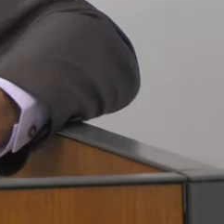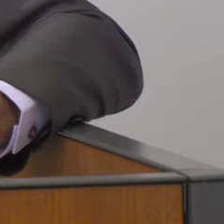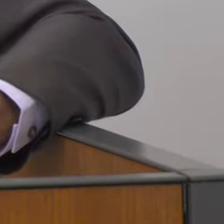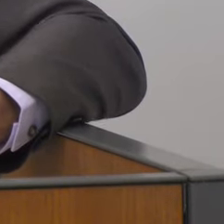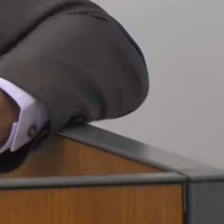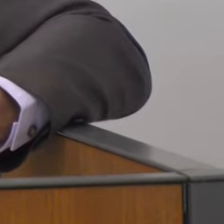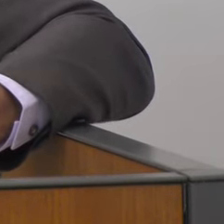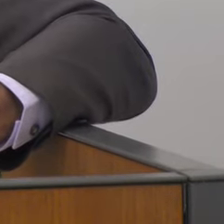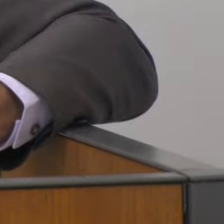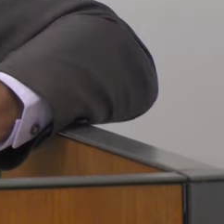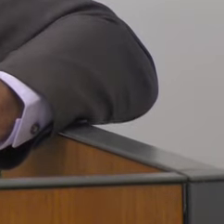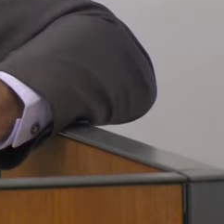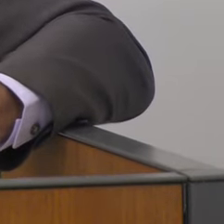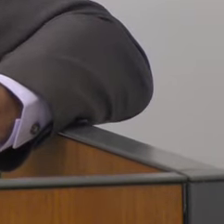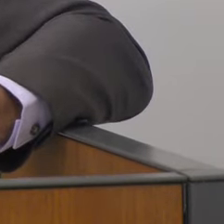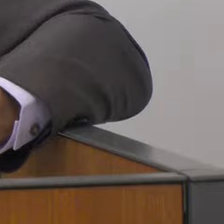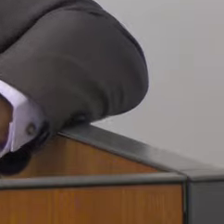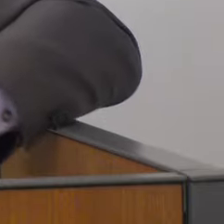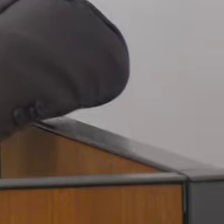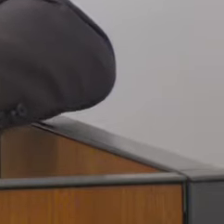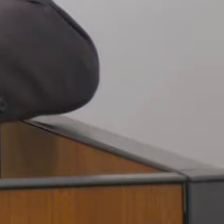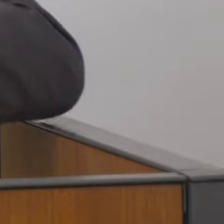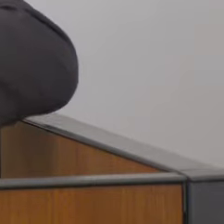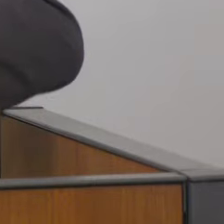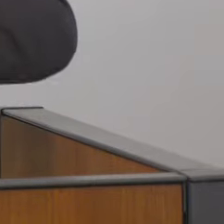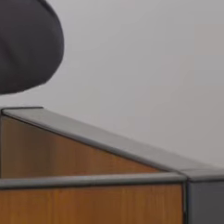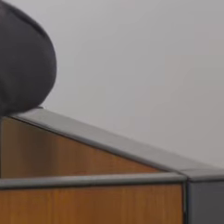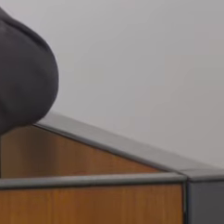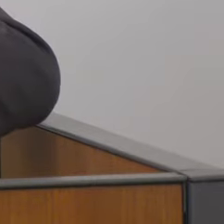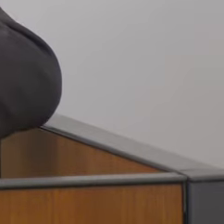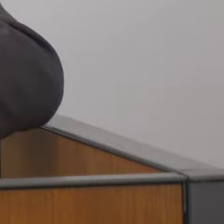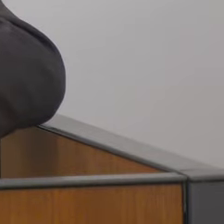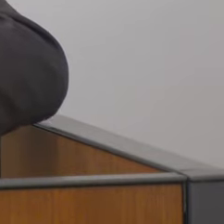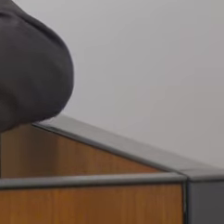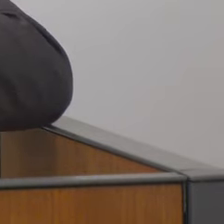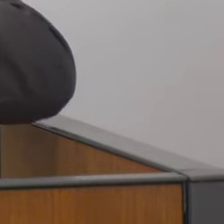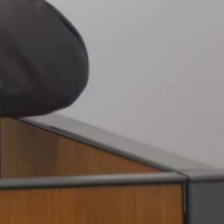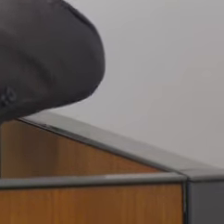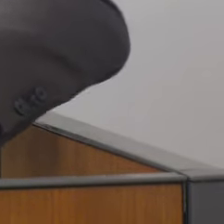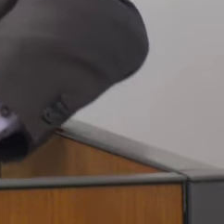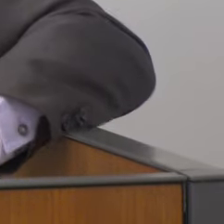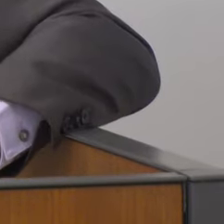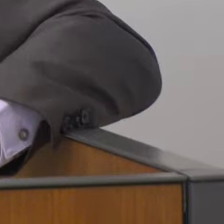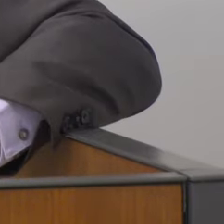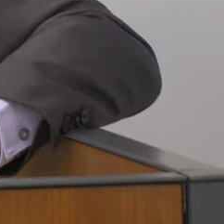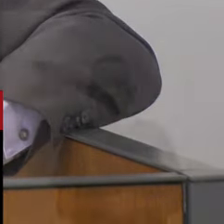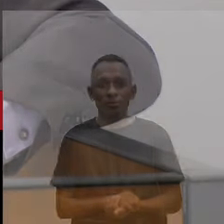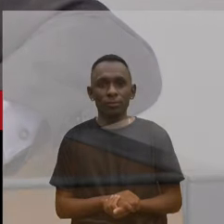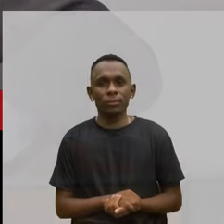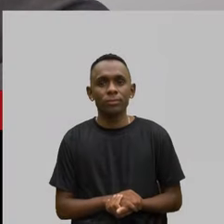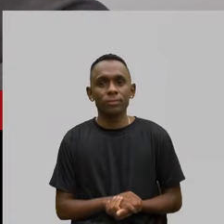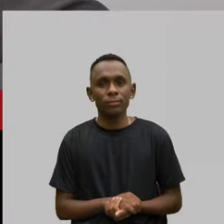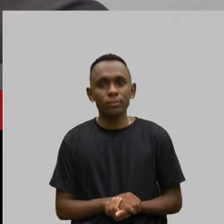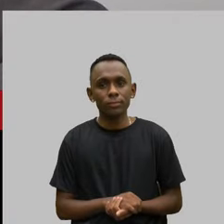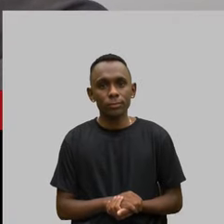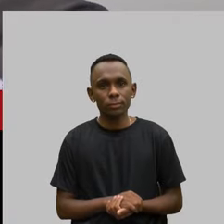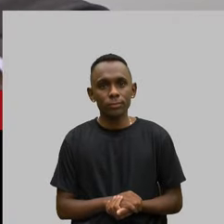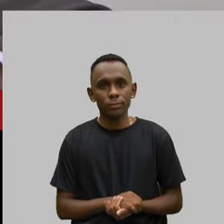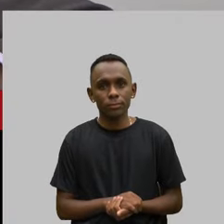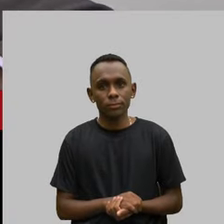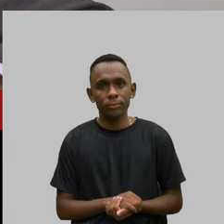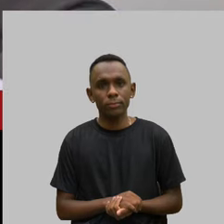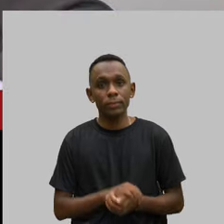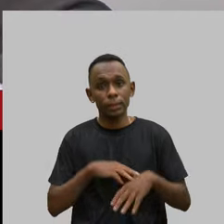horas né lá na ccj o governo não dê outro Tung nos servidores n civis aqui do Estado